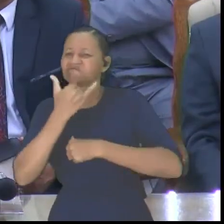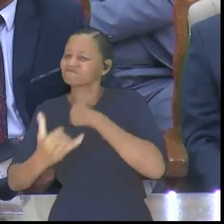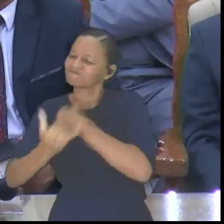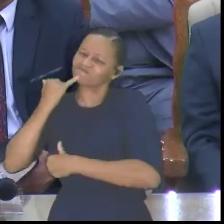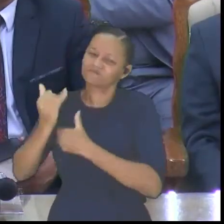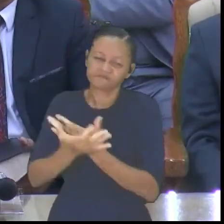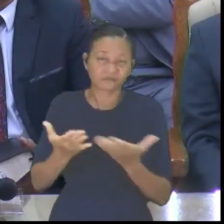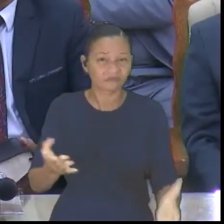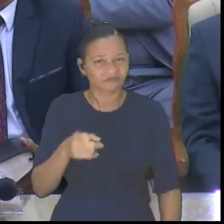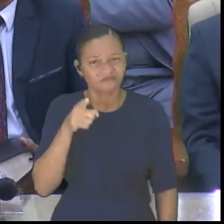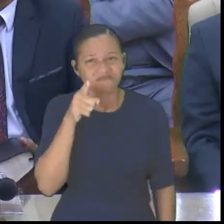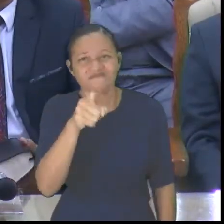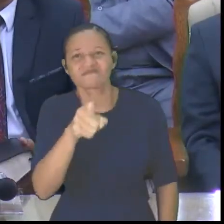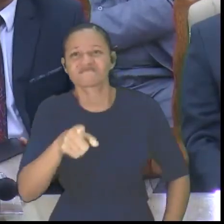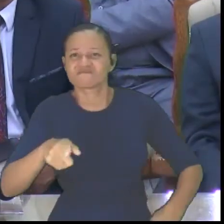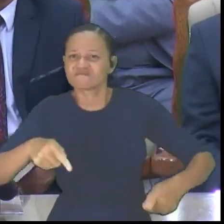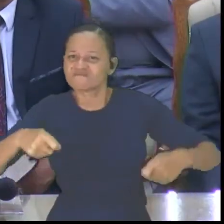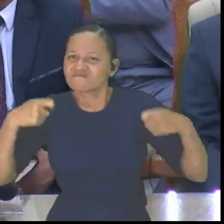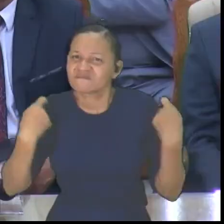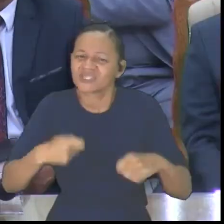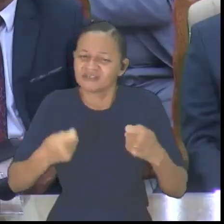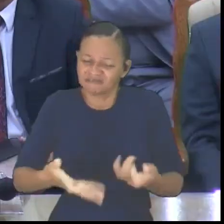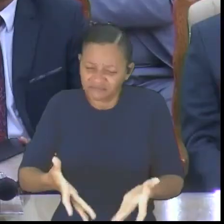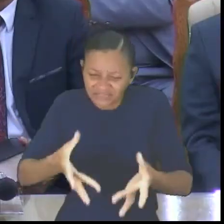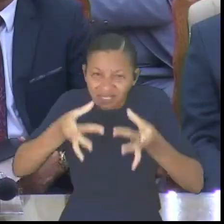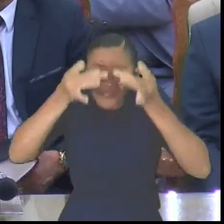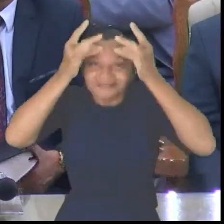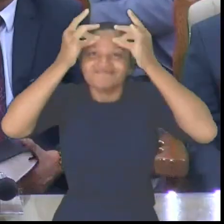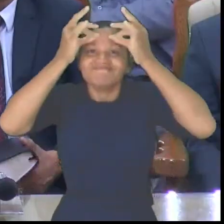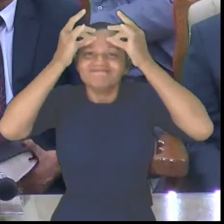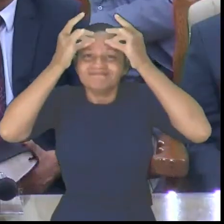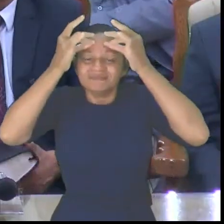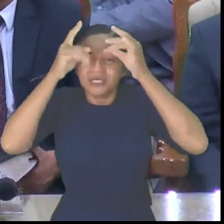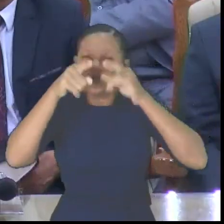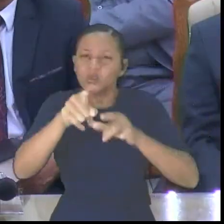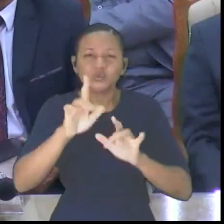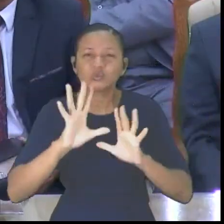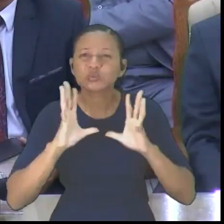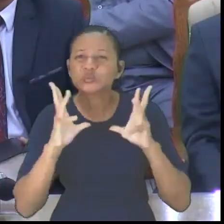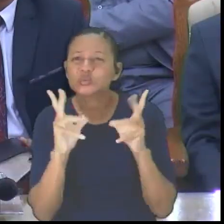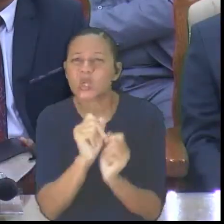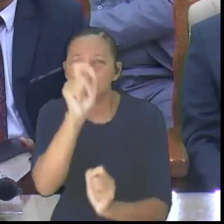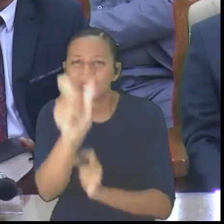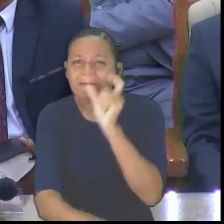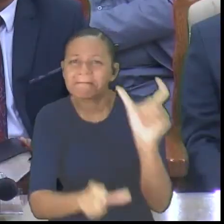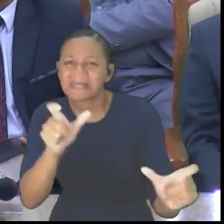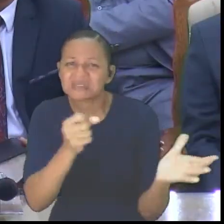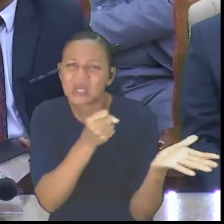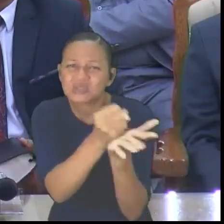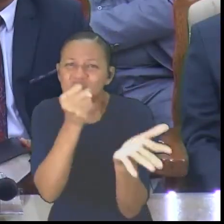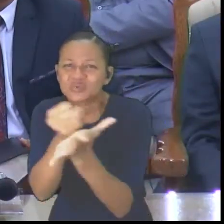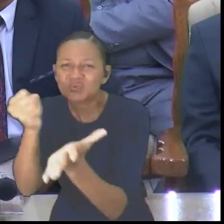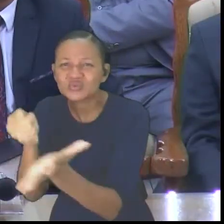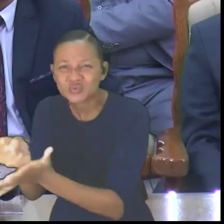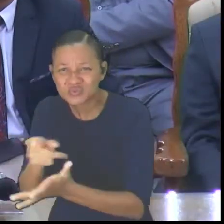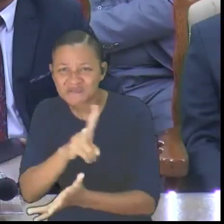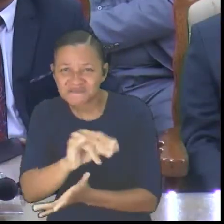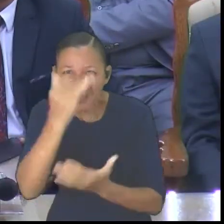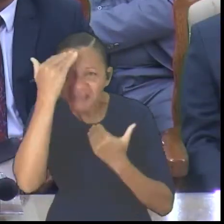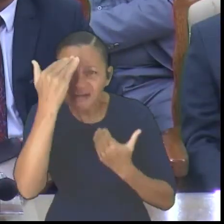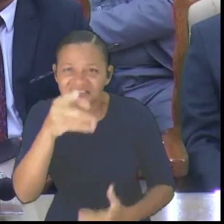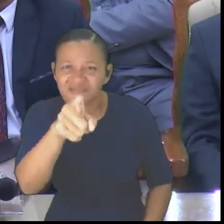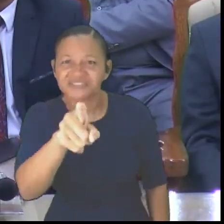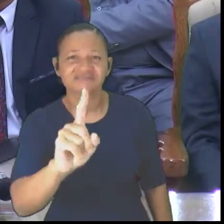Então você precisa depositar isso na sua mente. Nem todo mundo que você ajuda vai te